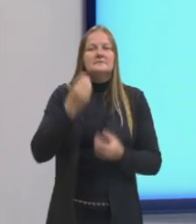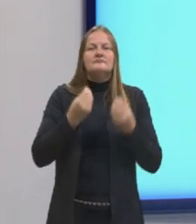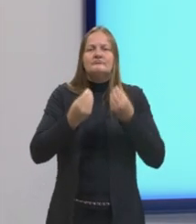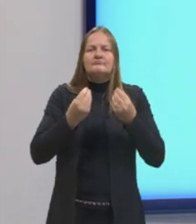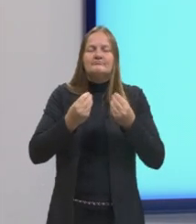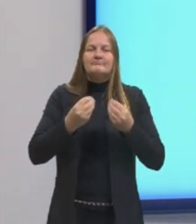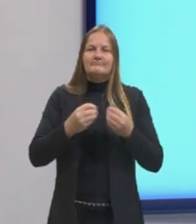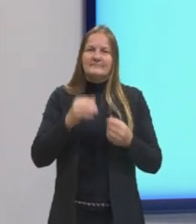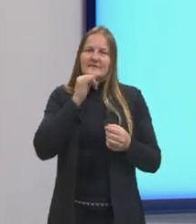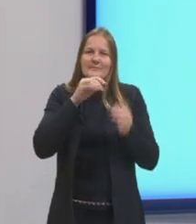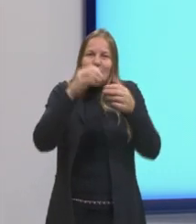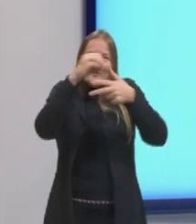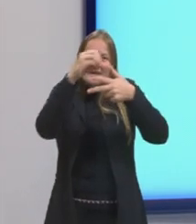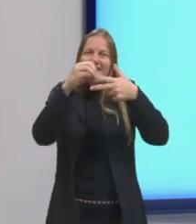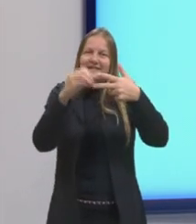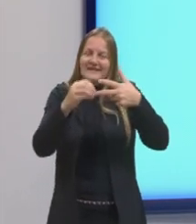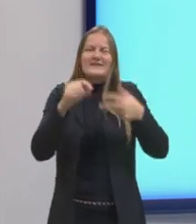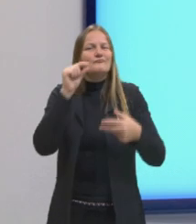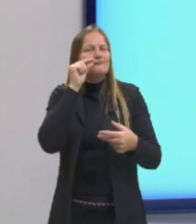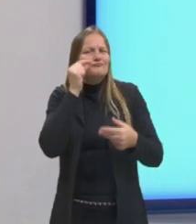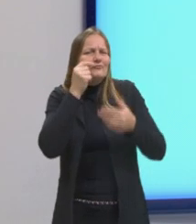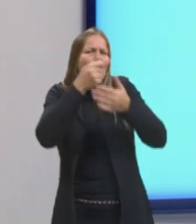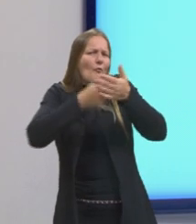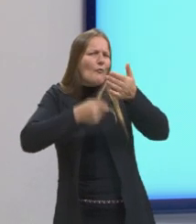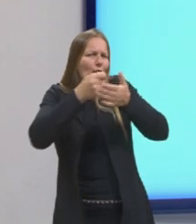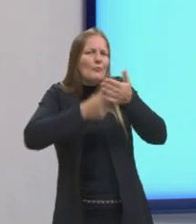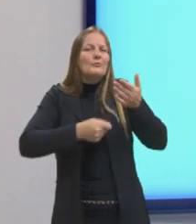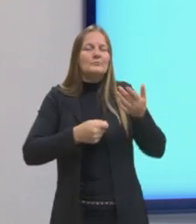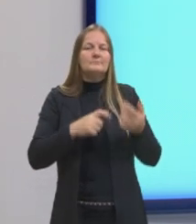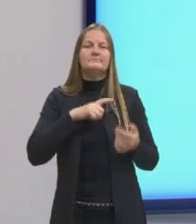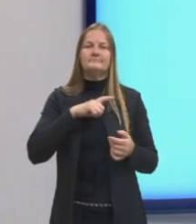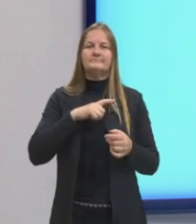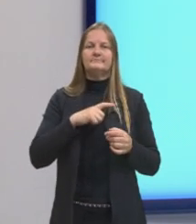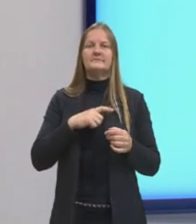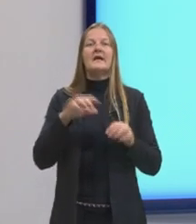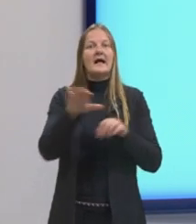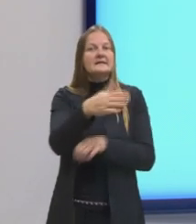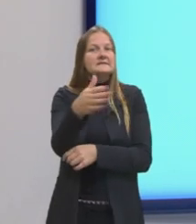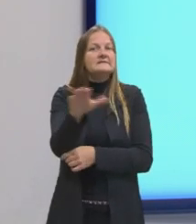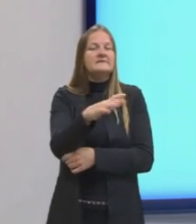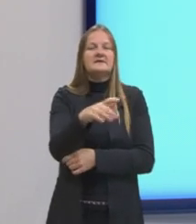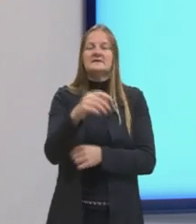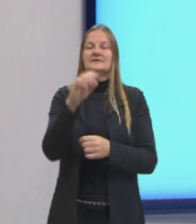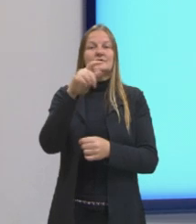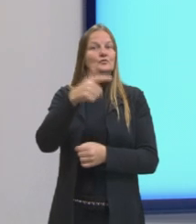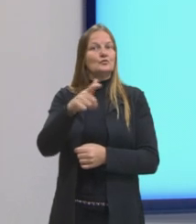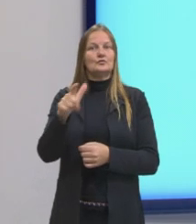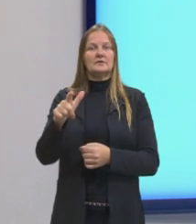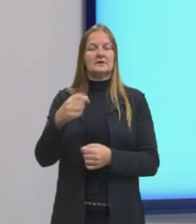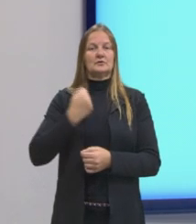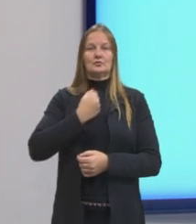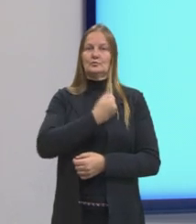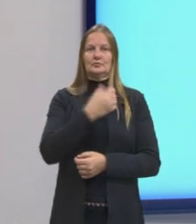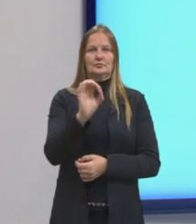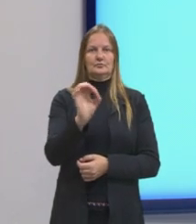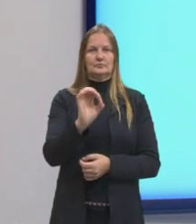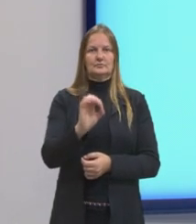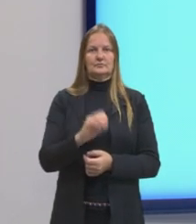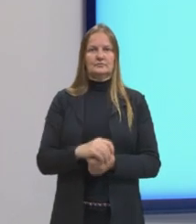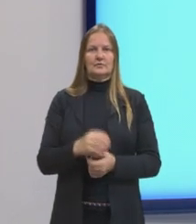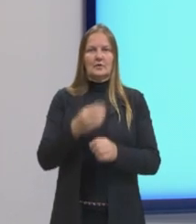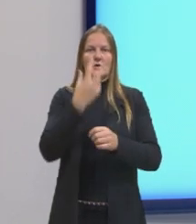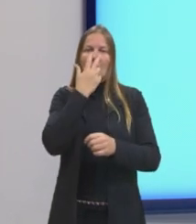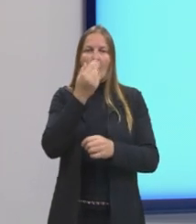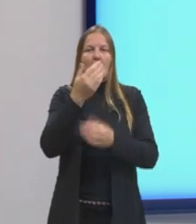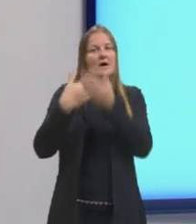numa questão de ENEM ou mesmo de concurso ou mesmo de vestibular Du e muitas vezes não vai aparecer essa numeração vai estar como no